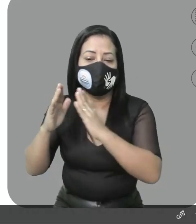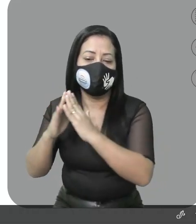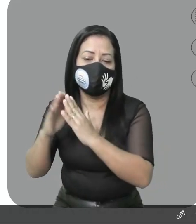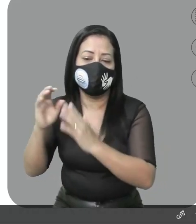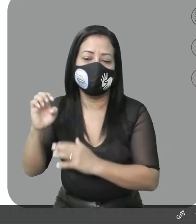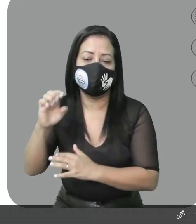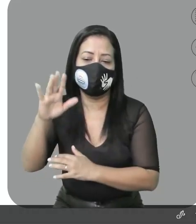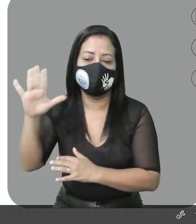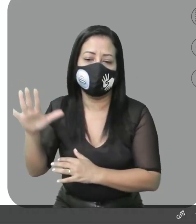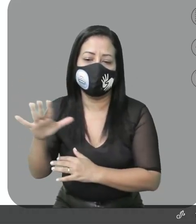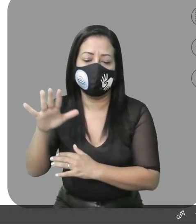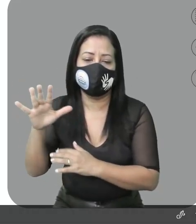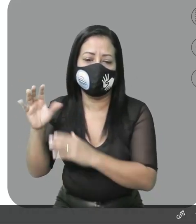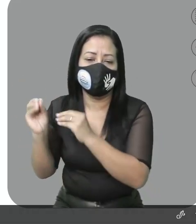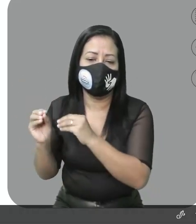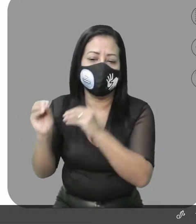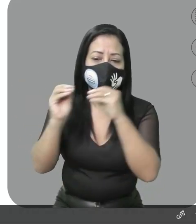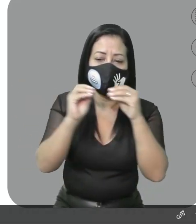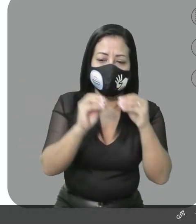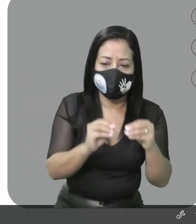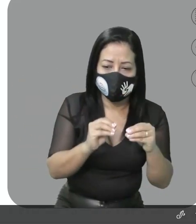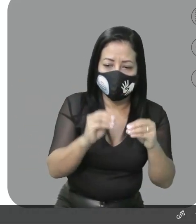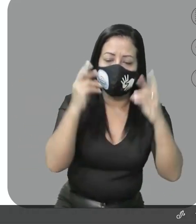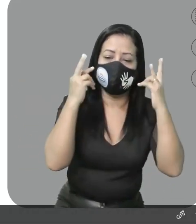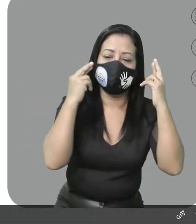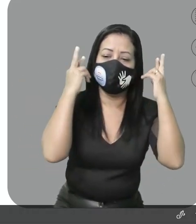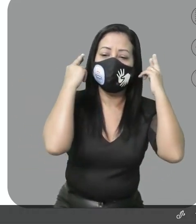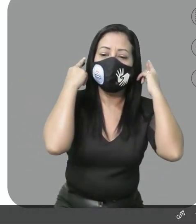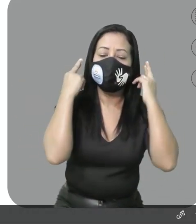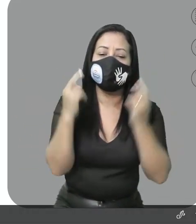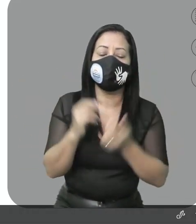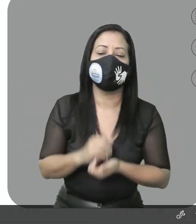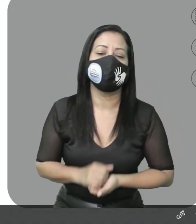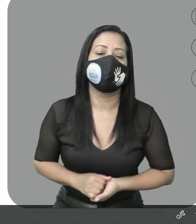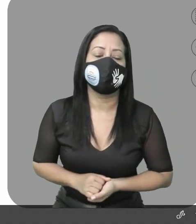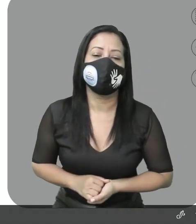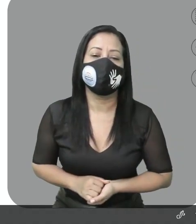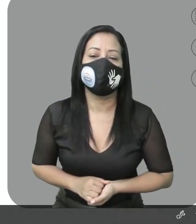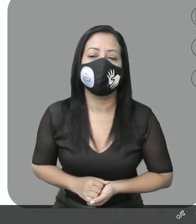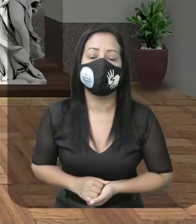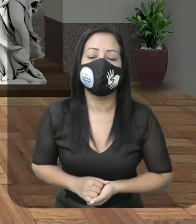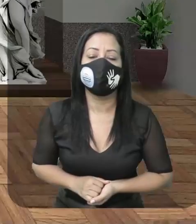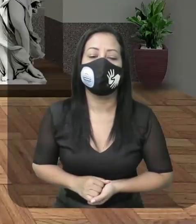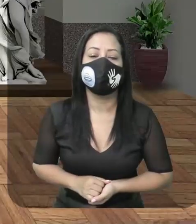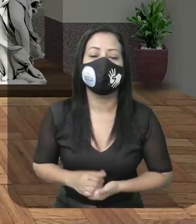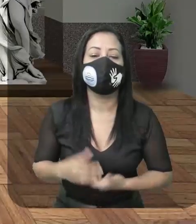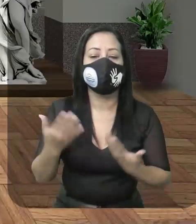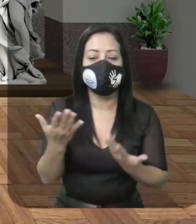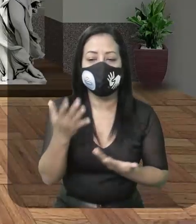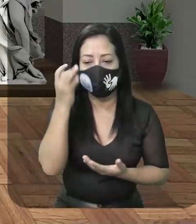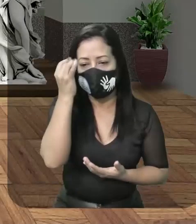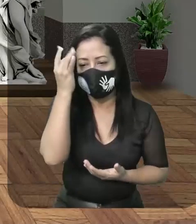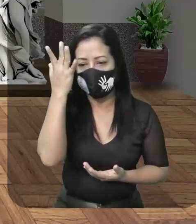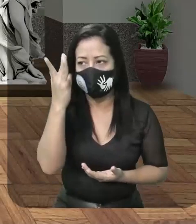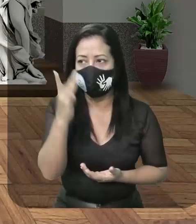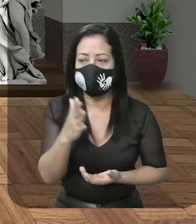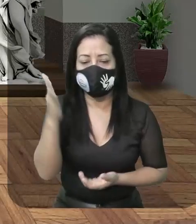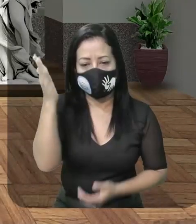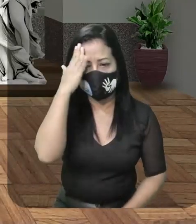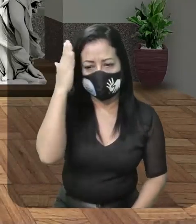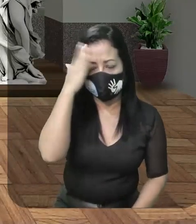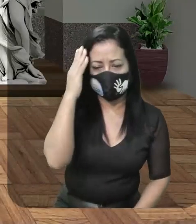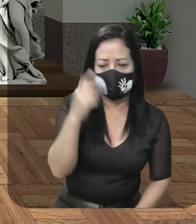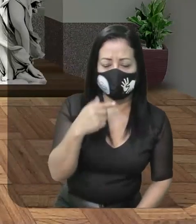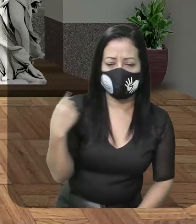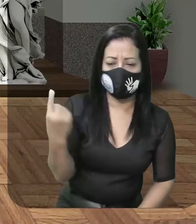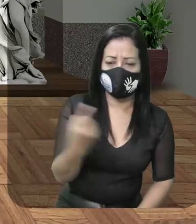Eu pedia para vocês relacionarem esses povos indo-europeus. Então, aí fica fácil nós entendermos